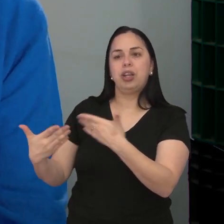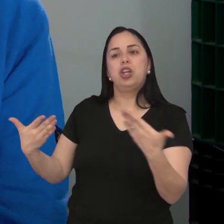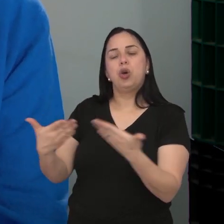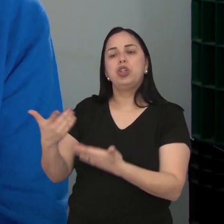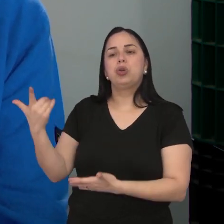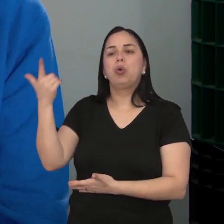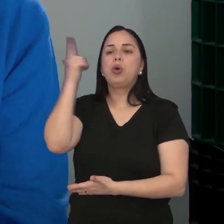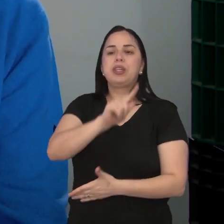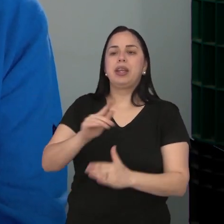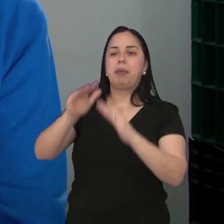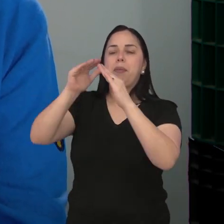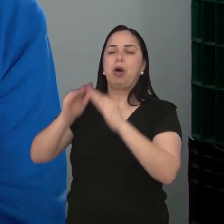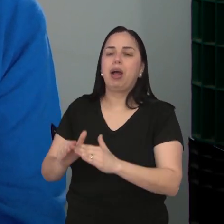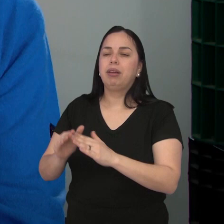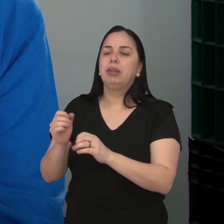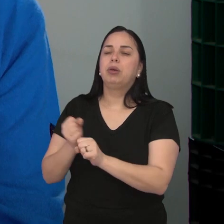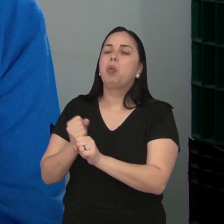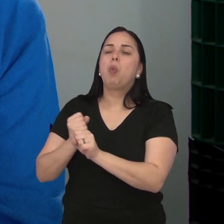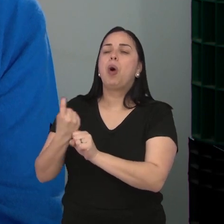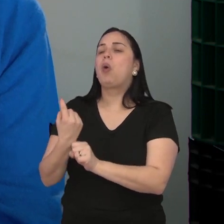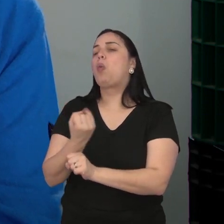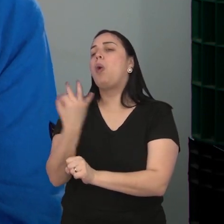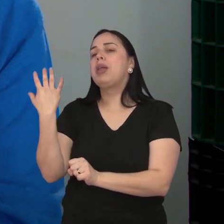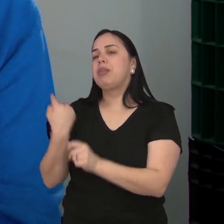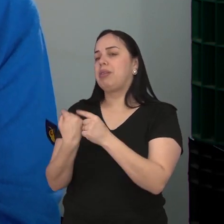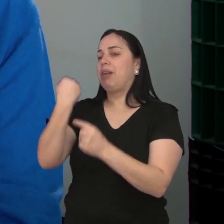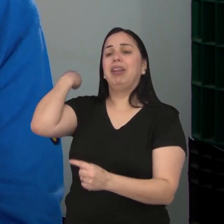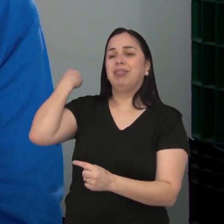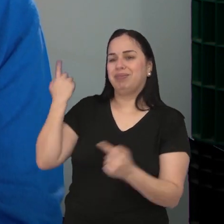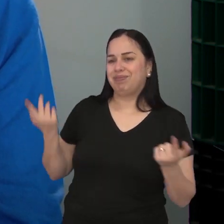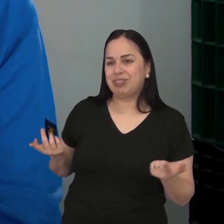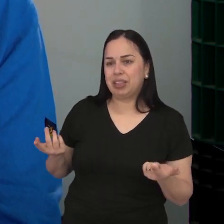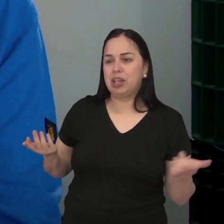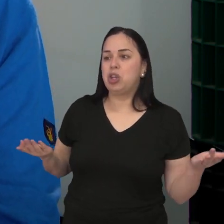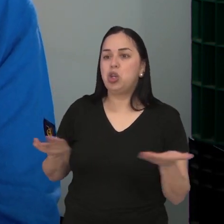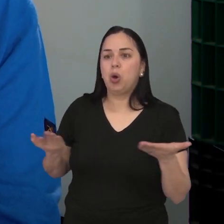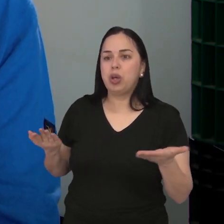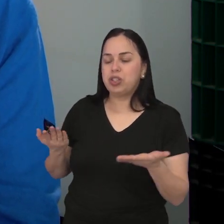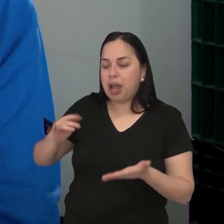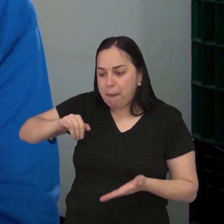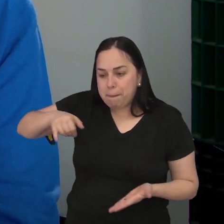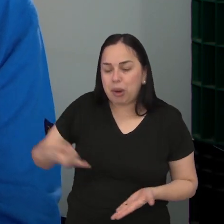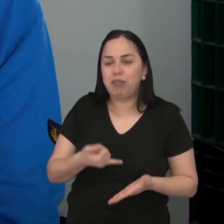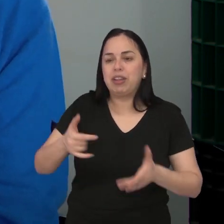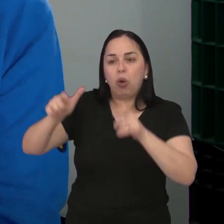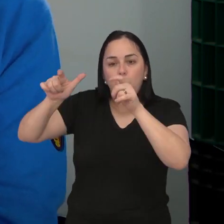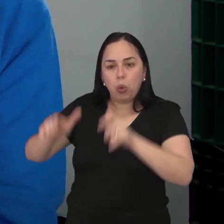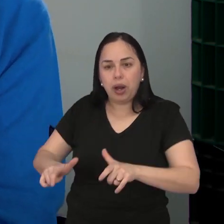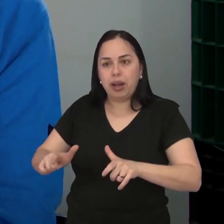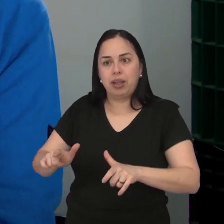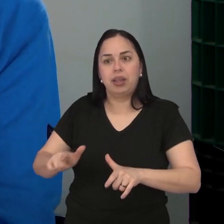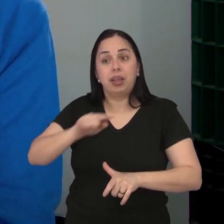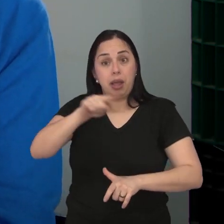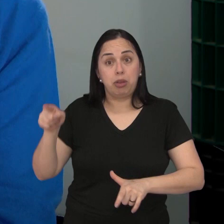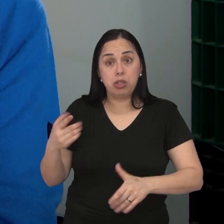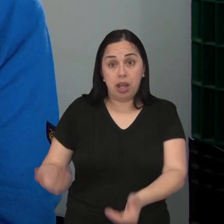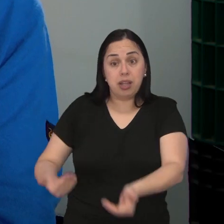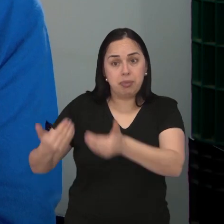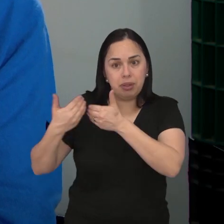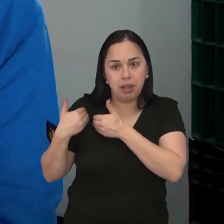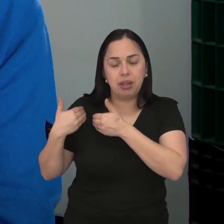todos ocupassem esse lugar depois de milênios e, enfim, pudéssemos desfrutar o ambiente. Essa é a nossa